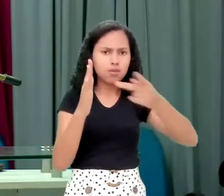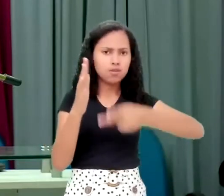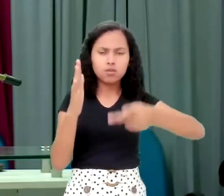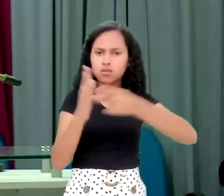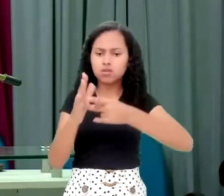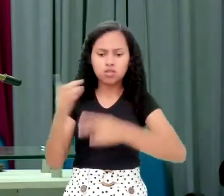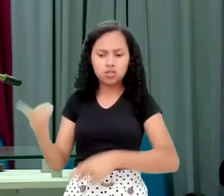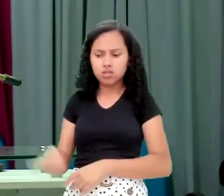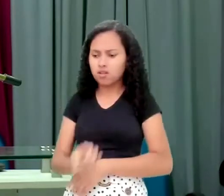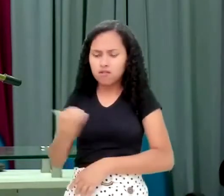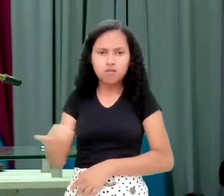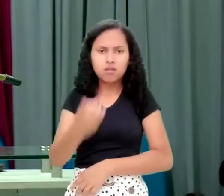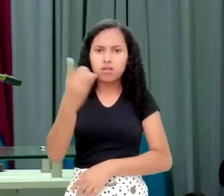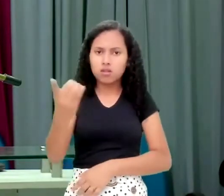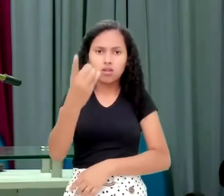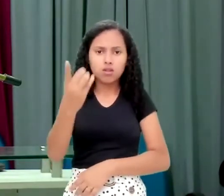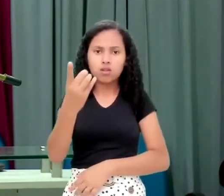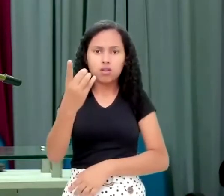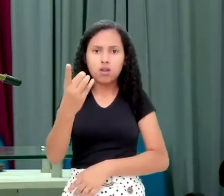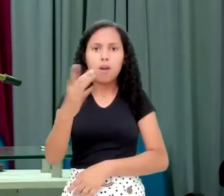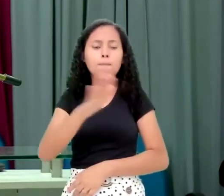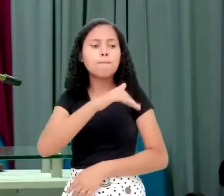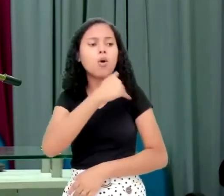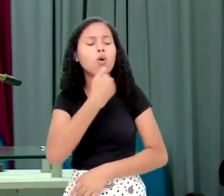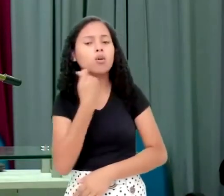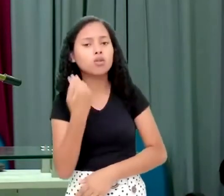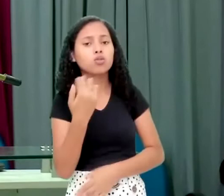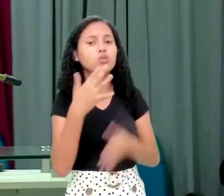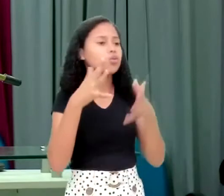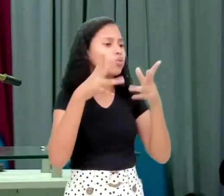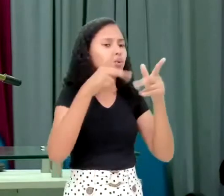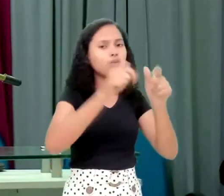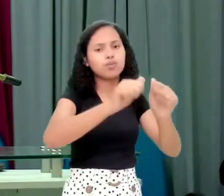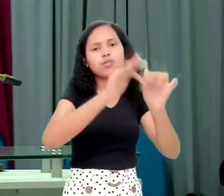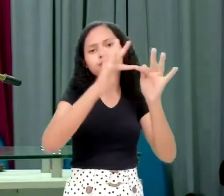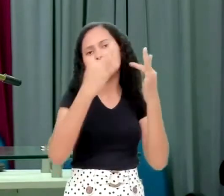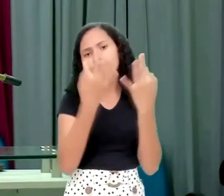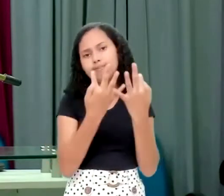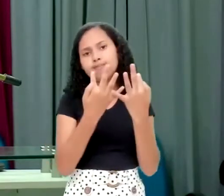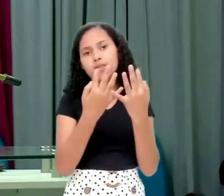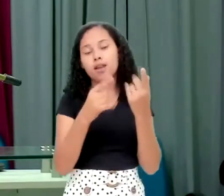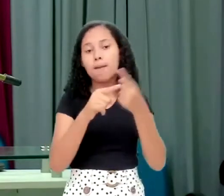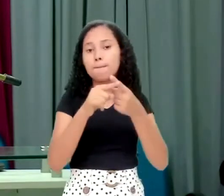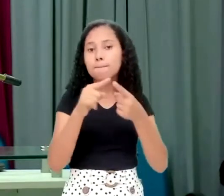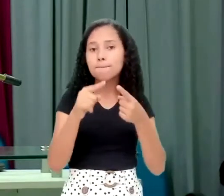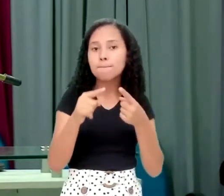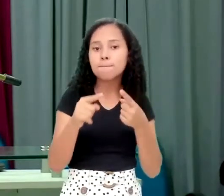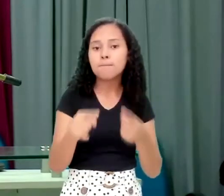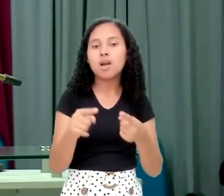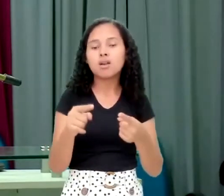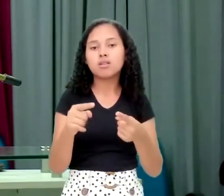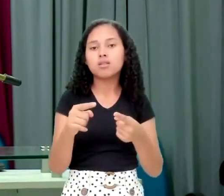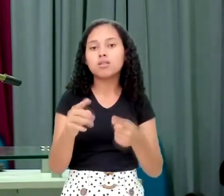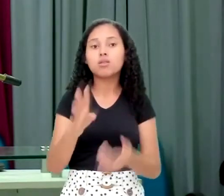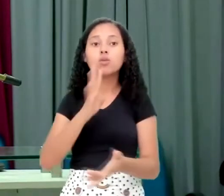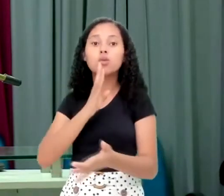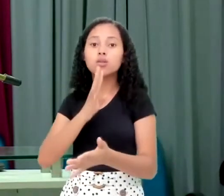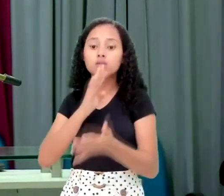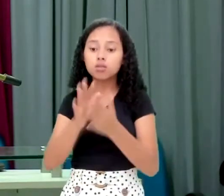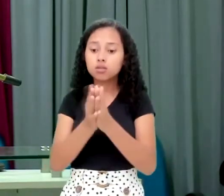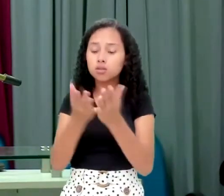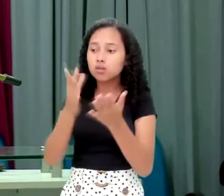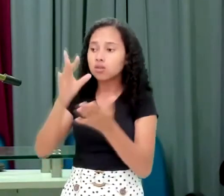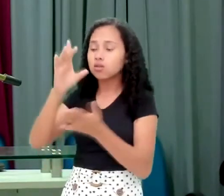Davi, teria morrido ela, seu esposo, seus filhos e seus criados. Mas ela, conhecendo a promessa de Deus,